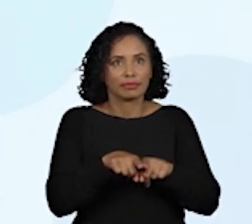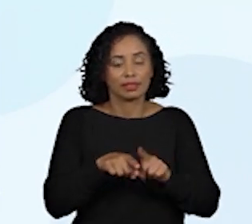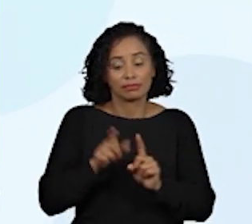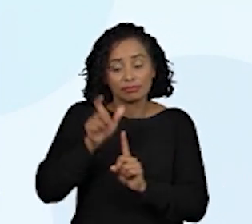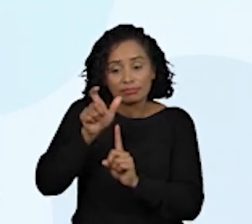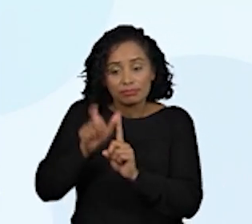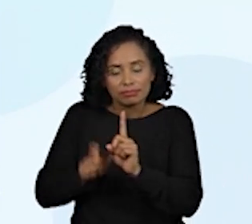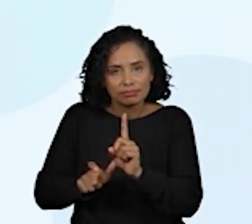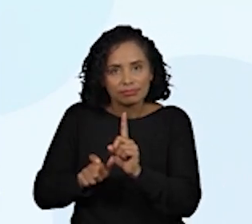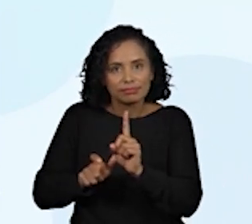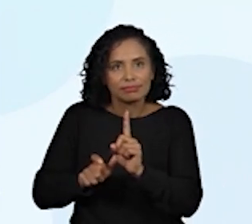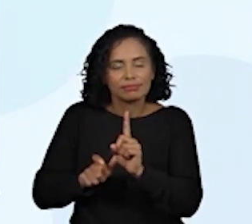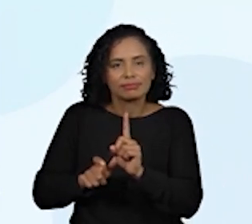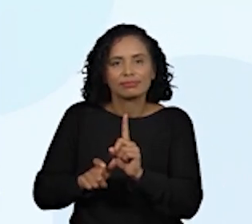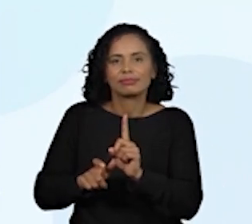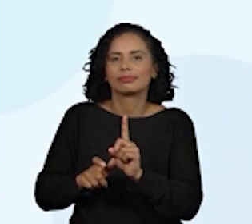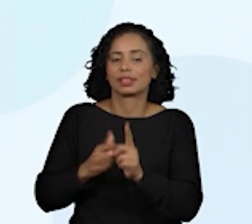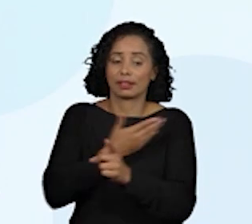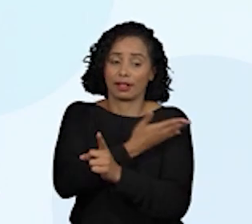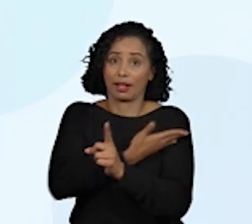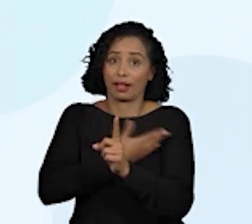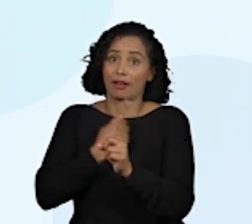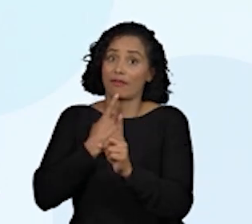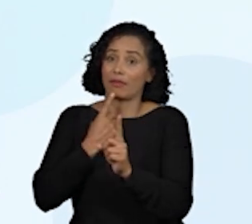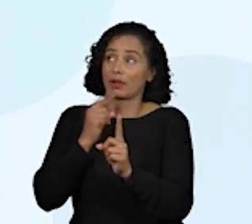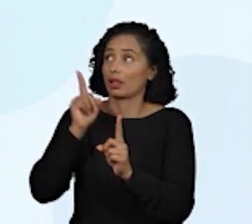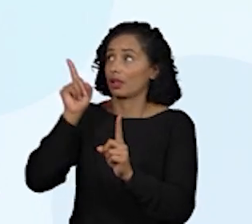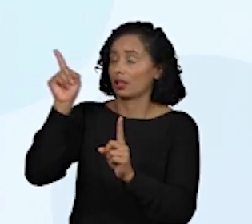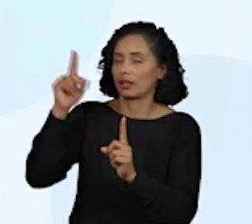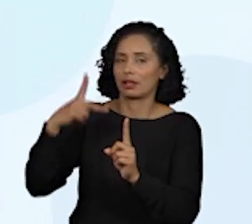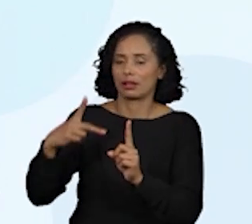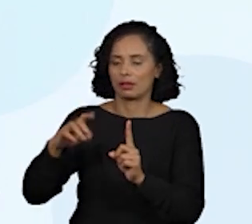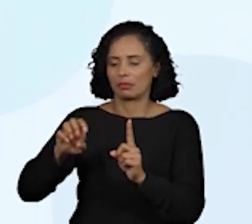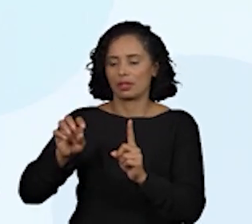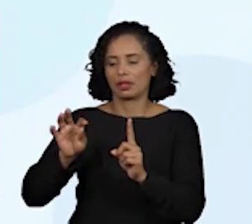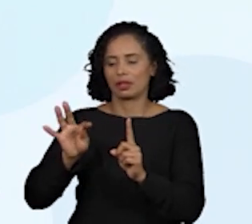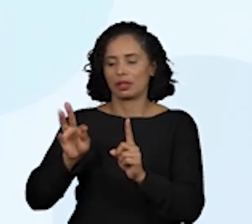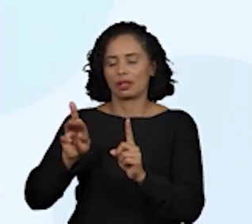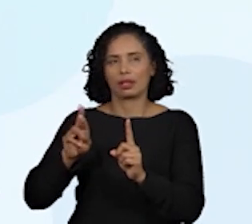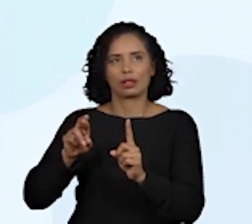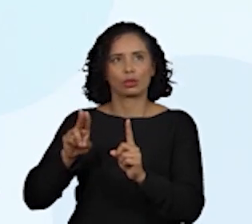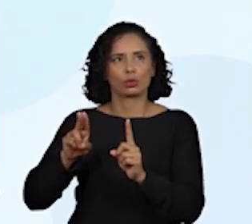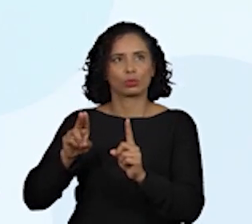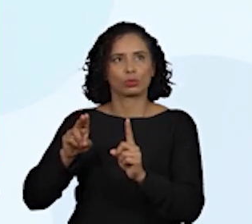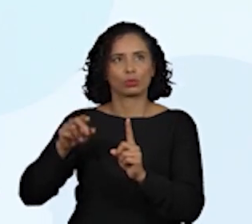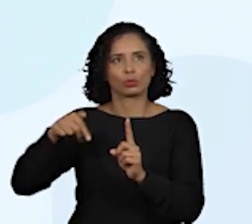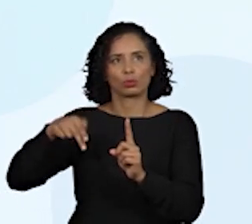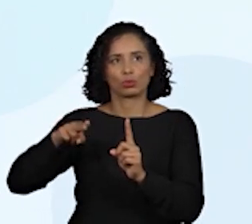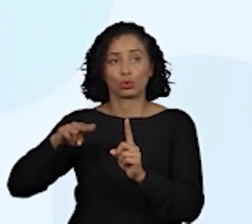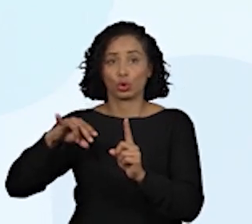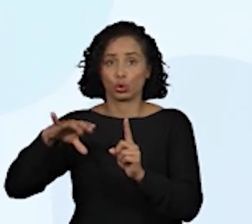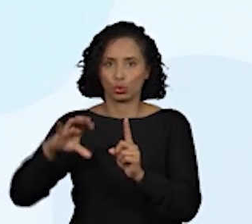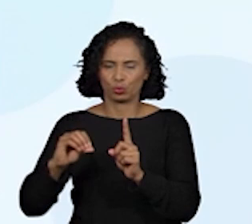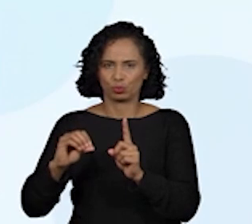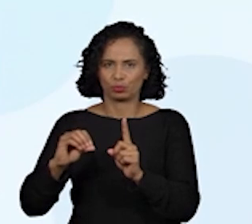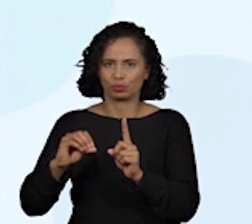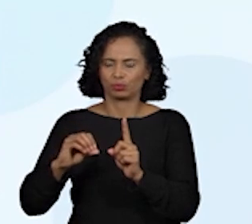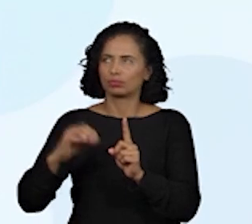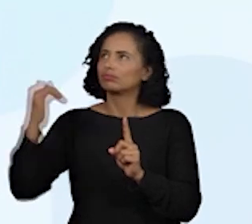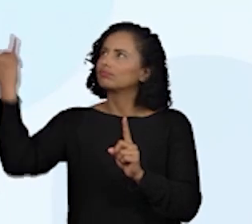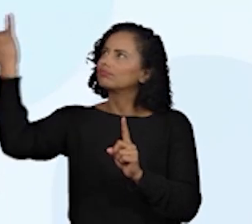Inesperadamente, uma voz do além respondeu, eu vou salvar os